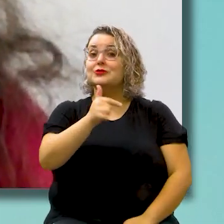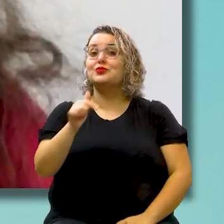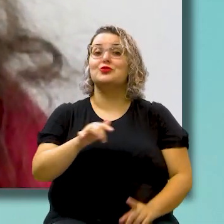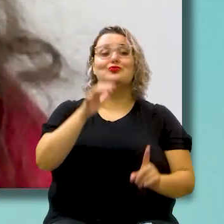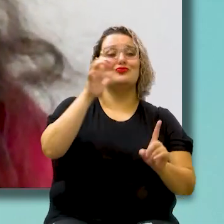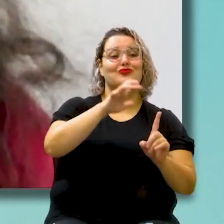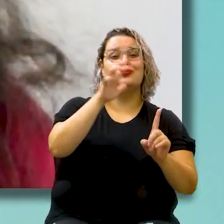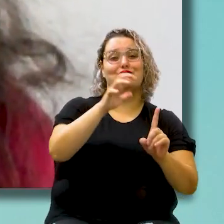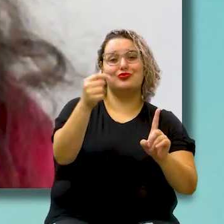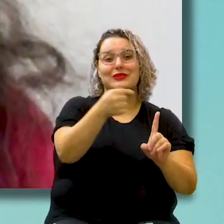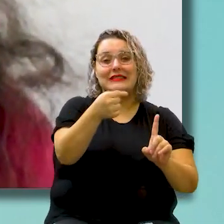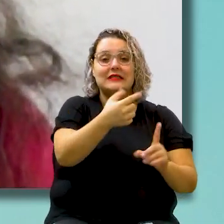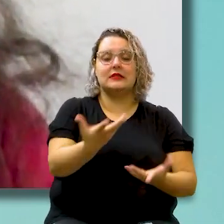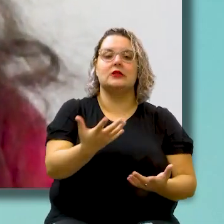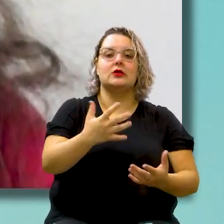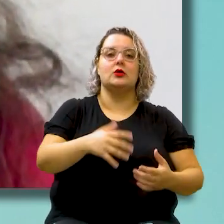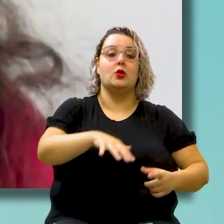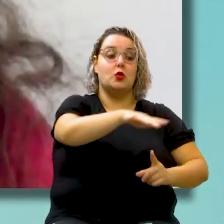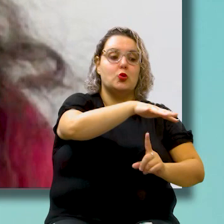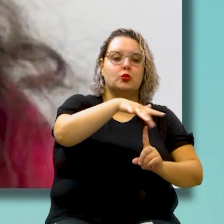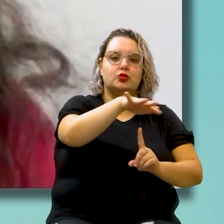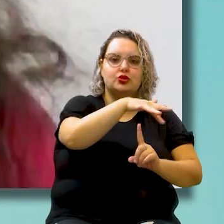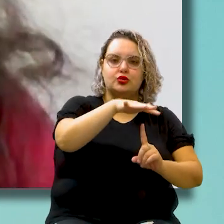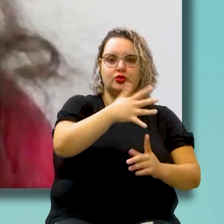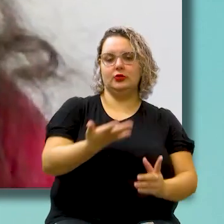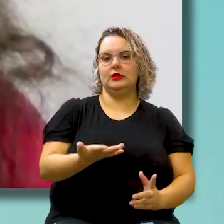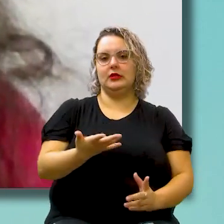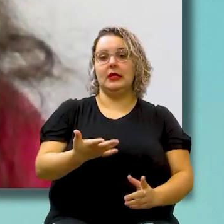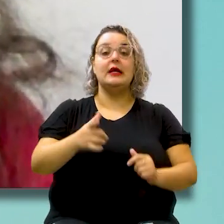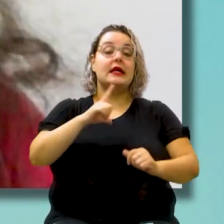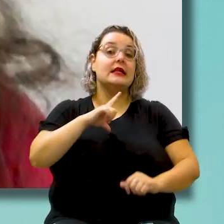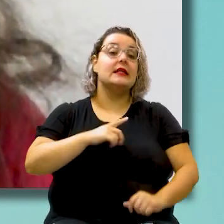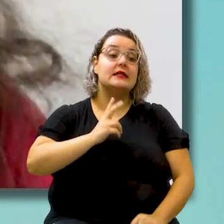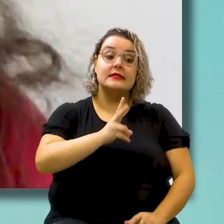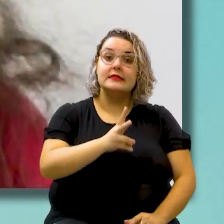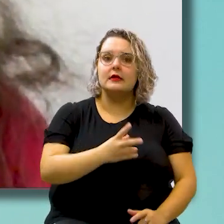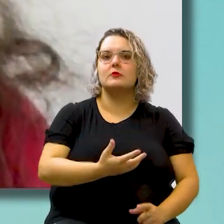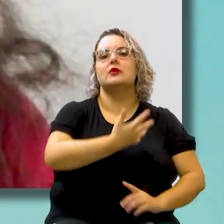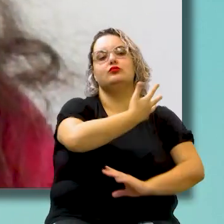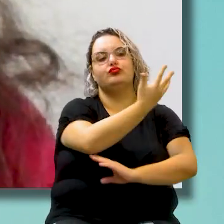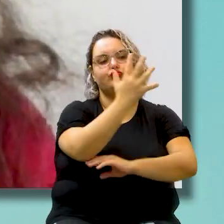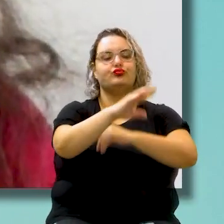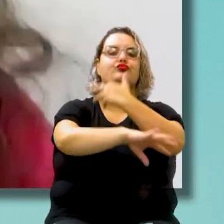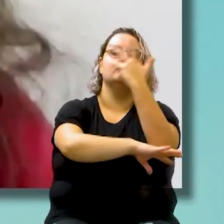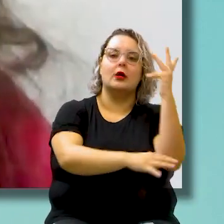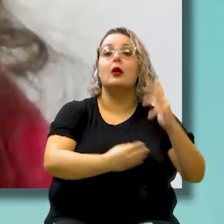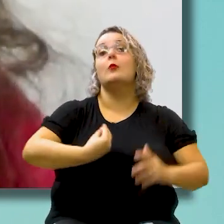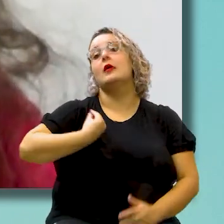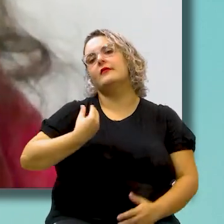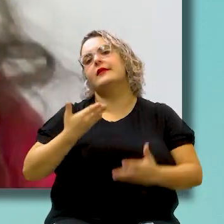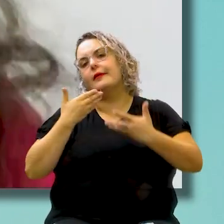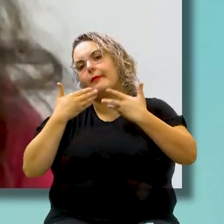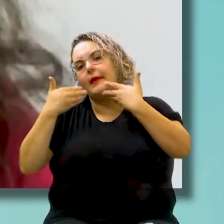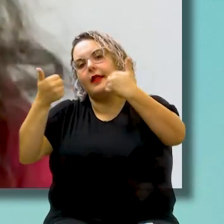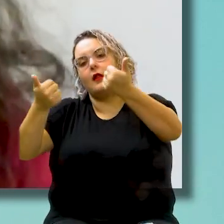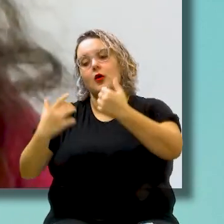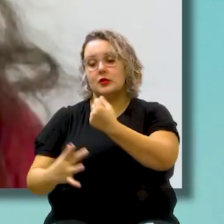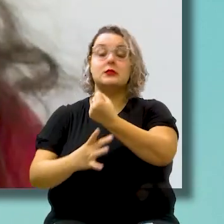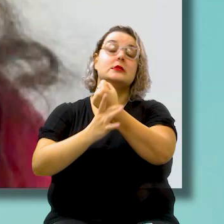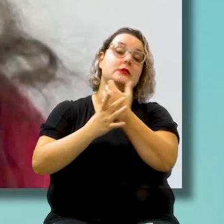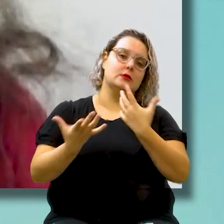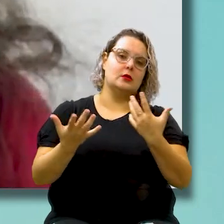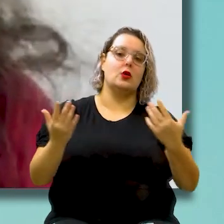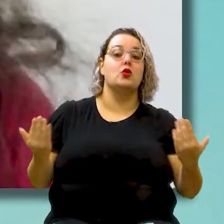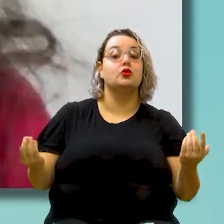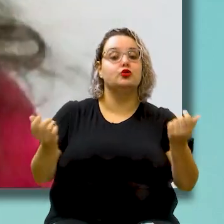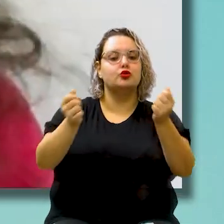impactar tanto o ambiente, para a gente possa não esgotar os recursos e que para a gente possa ter uma vida melhor, uma vida mais segura,